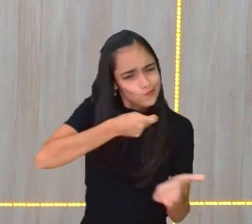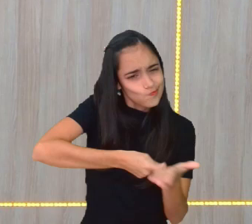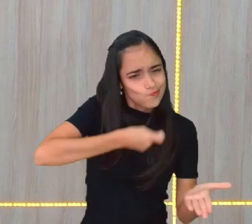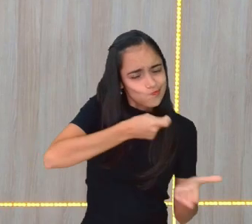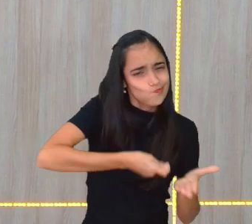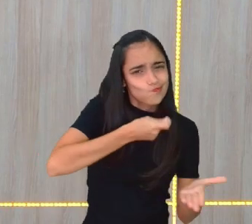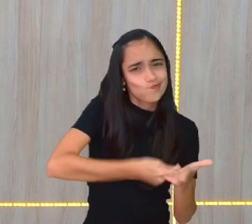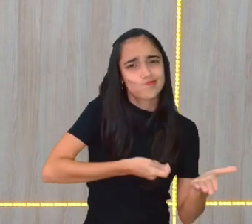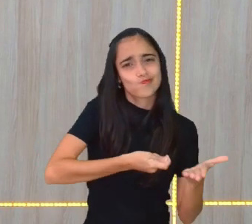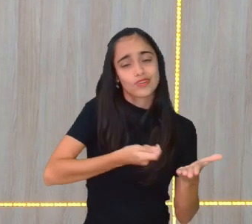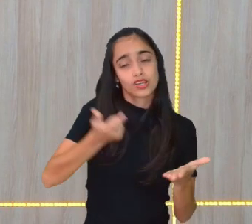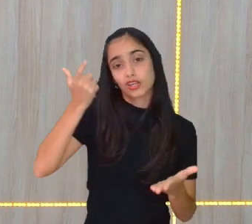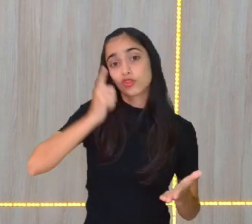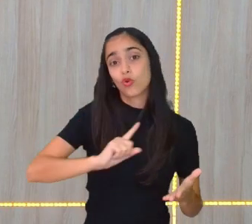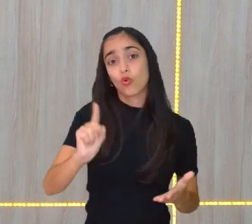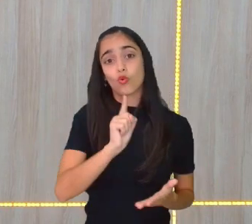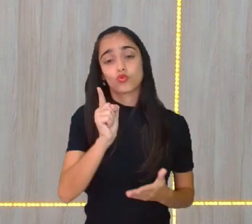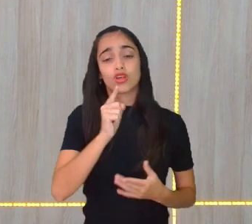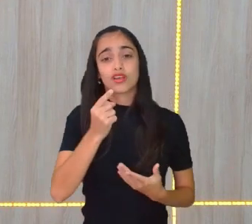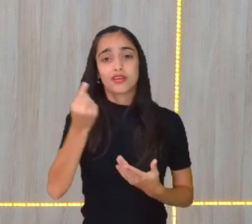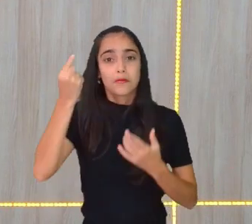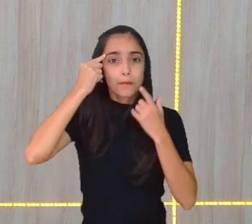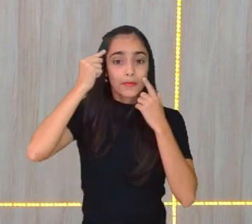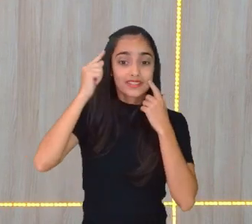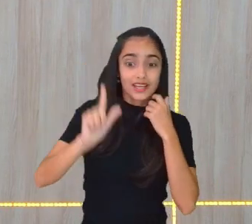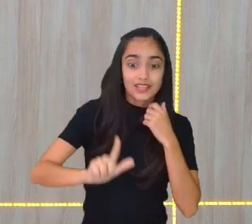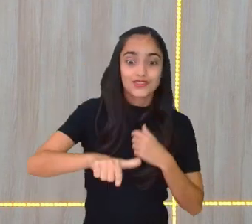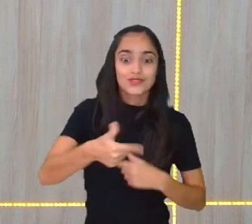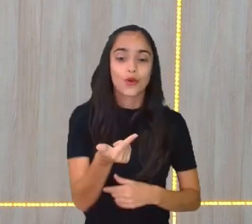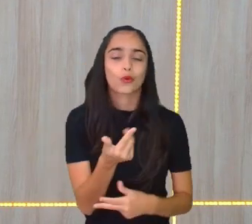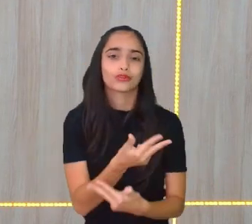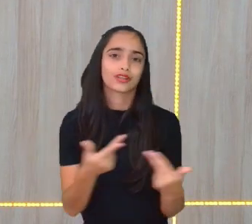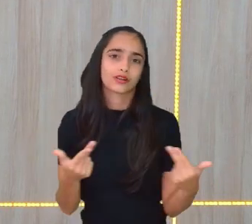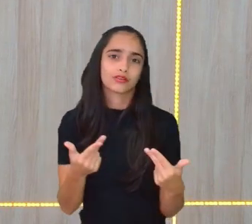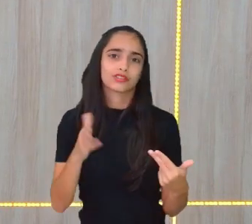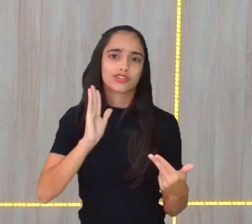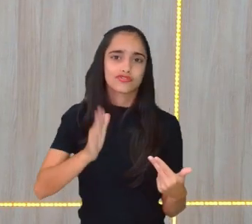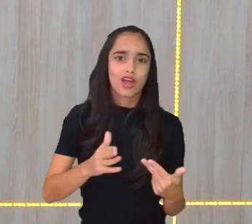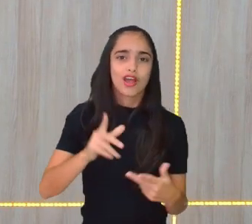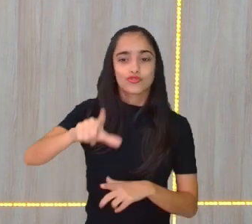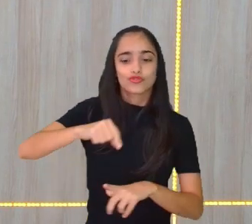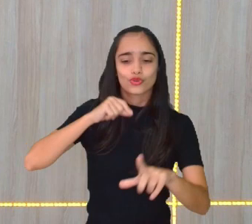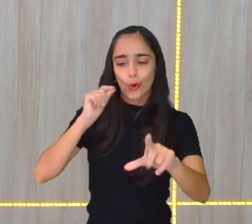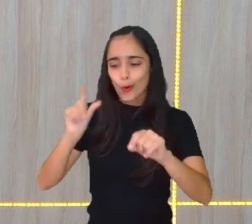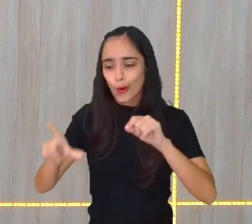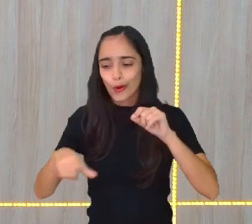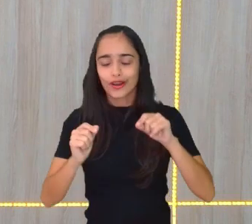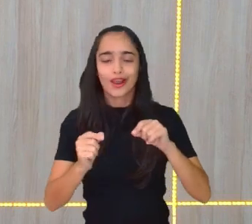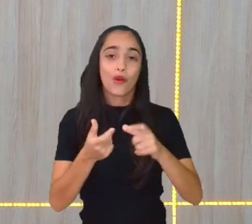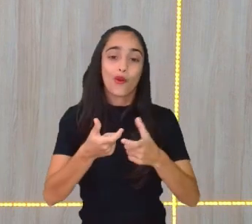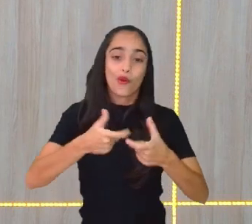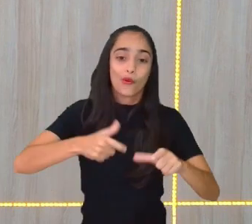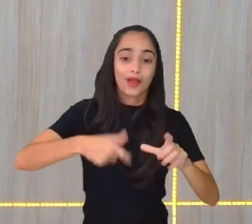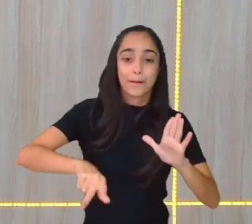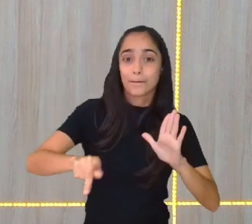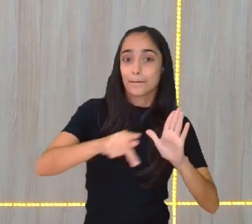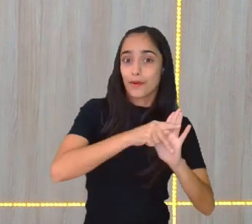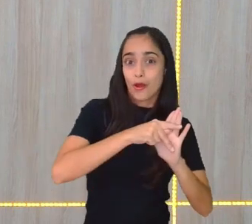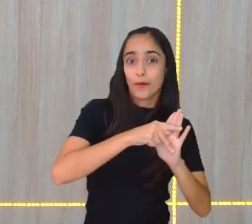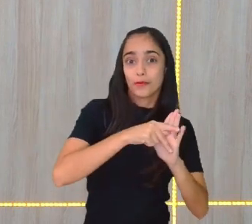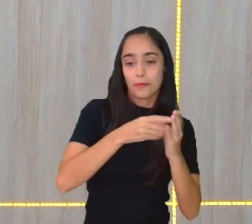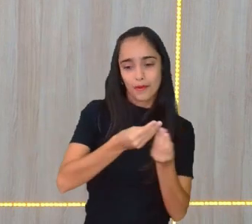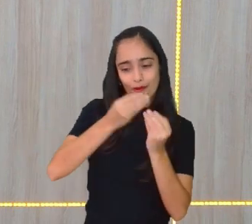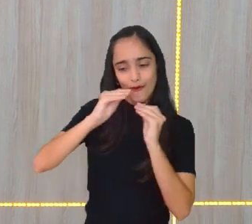mais pensar em outra coisa. Já selecionou até o lugar onde ficarão as asas da borboleta, no quarto dela. Então isso